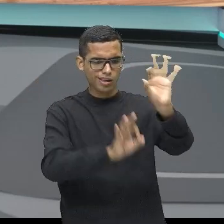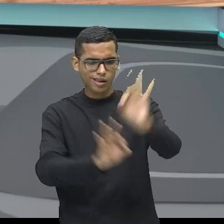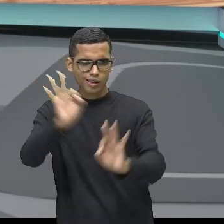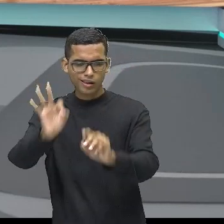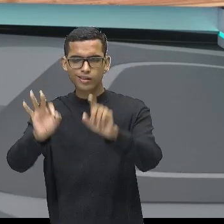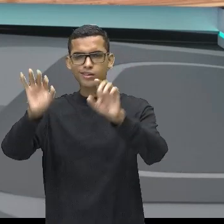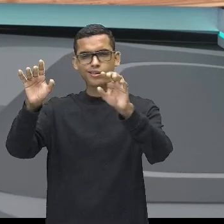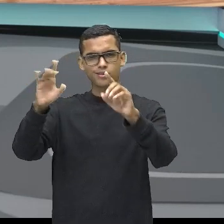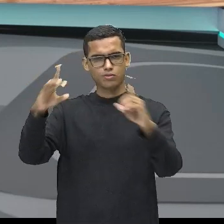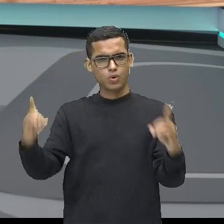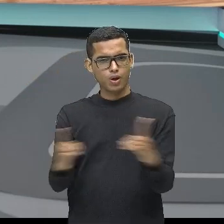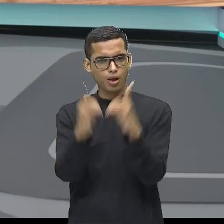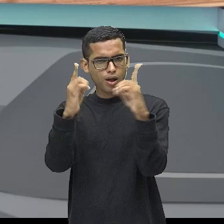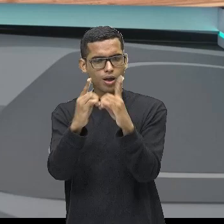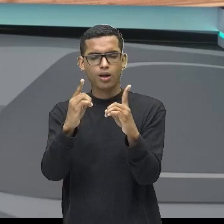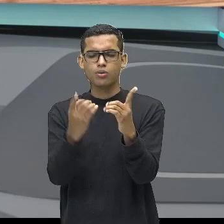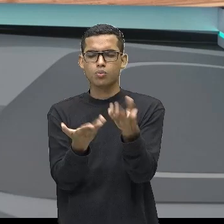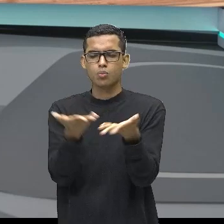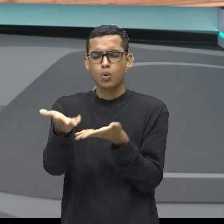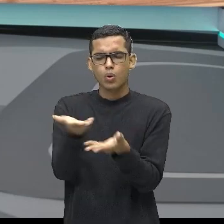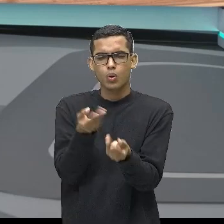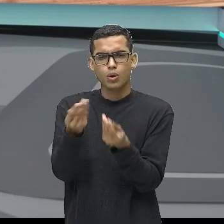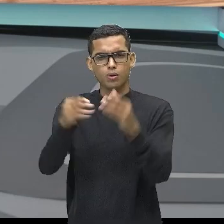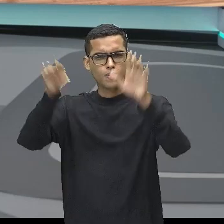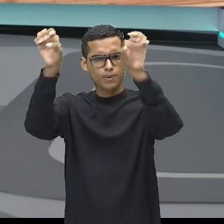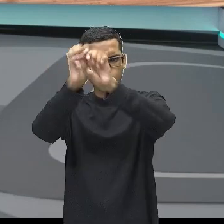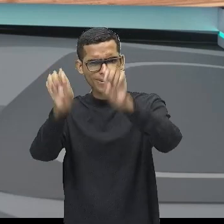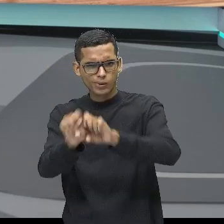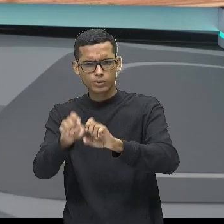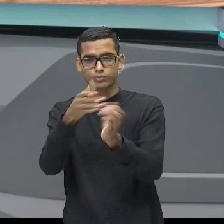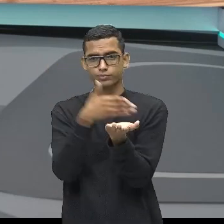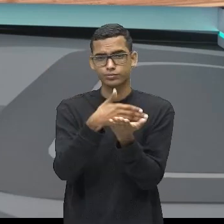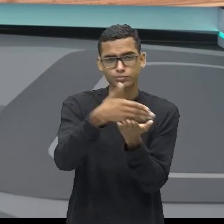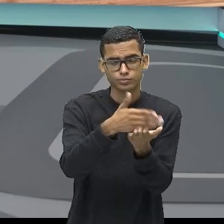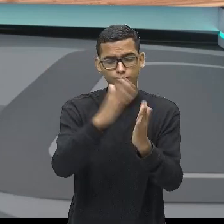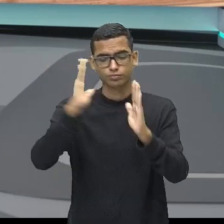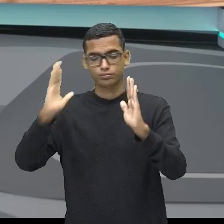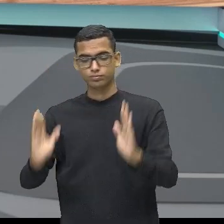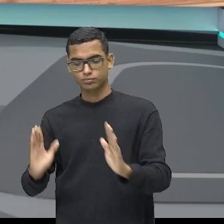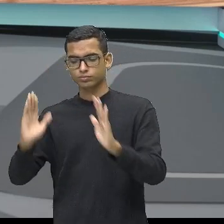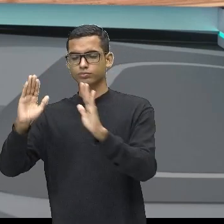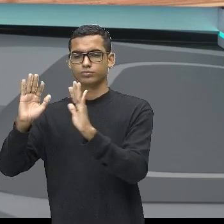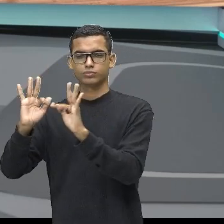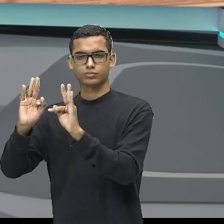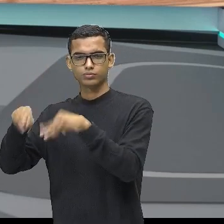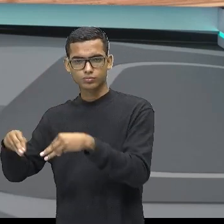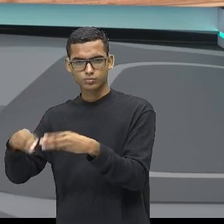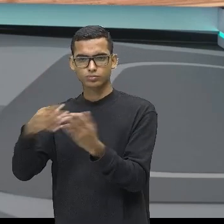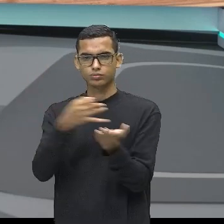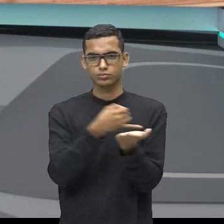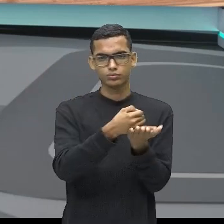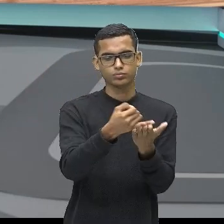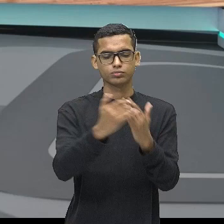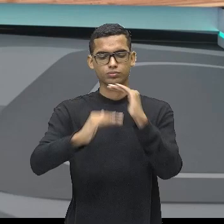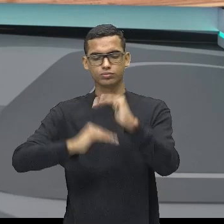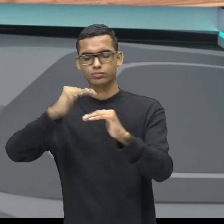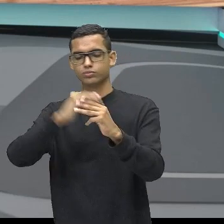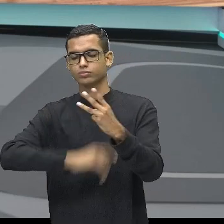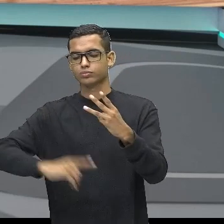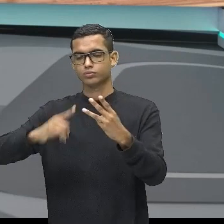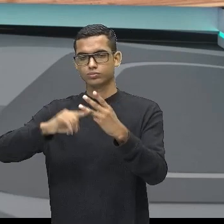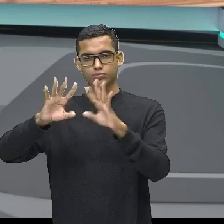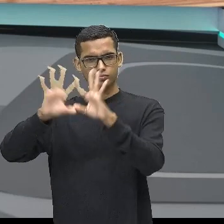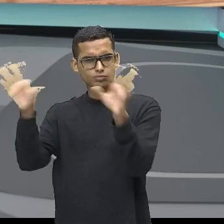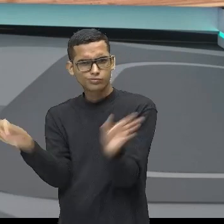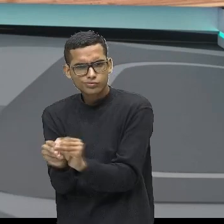dele. Perceba que essa forma estruturada aí de início, meio e fim, né? Introdução, desenvolvimento, conclusão. Perceba